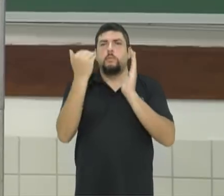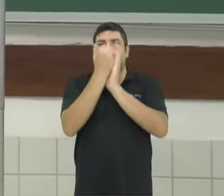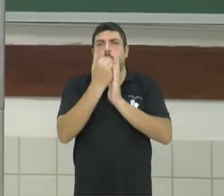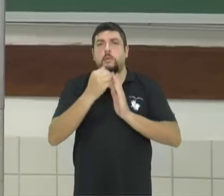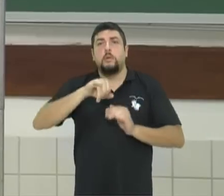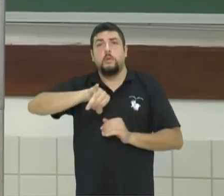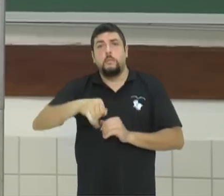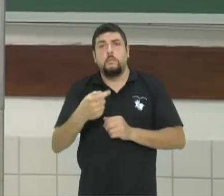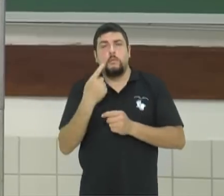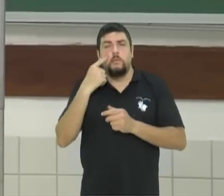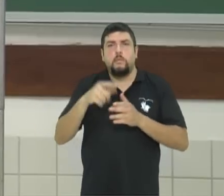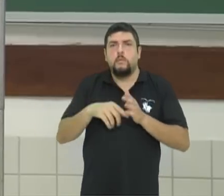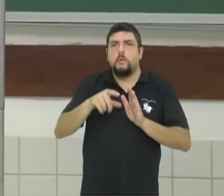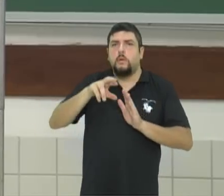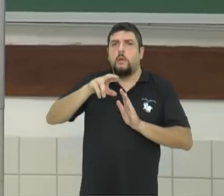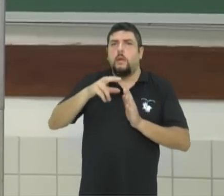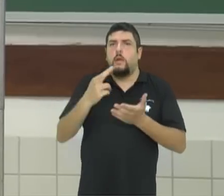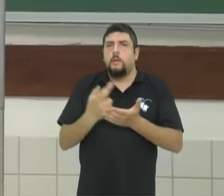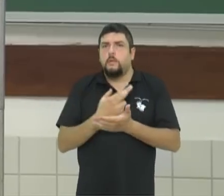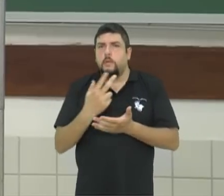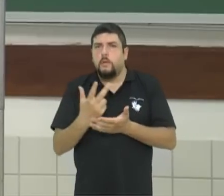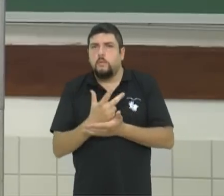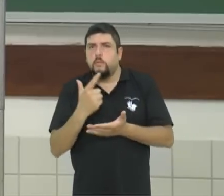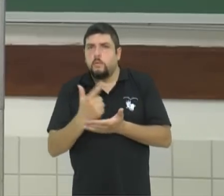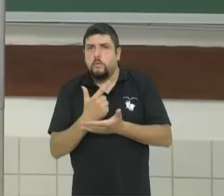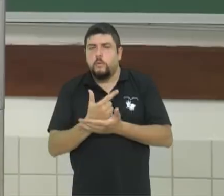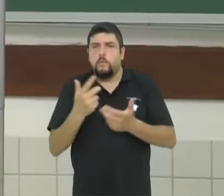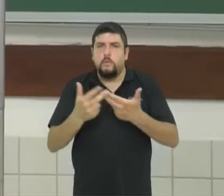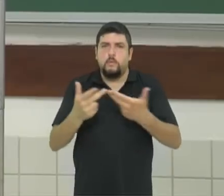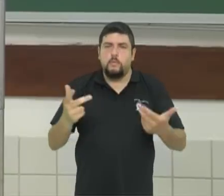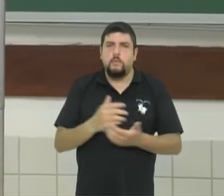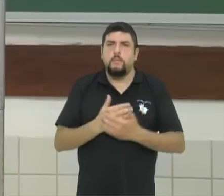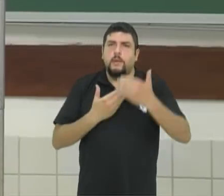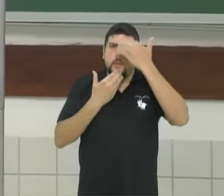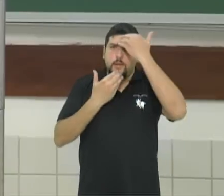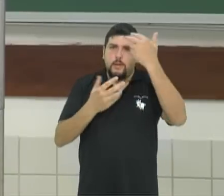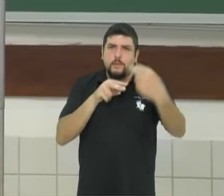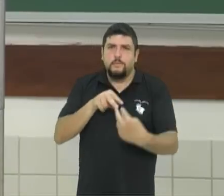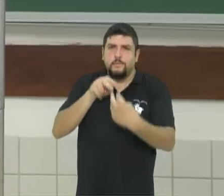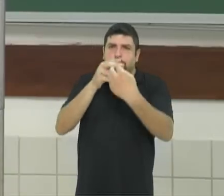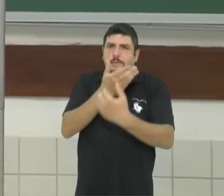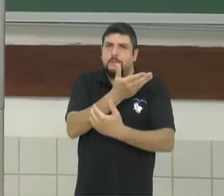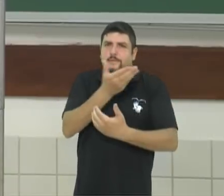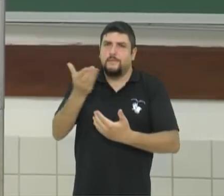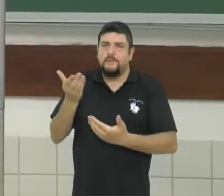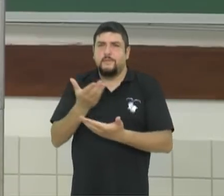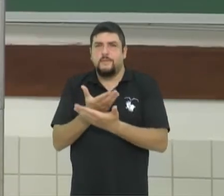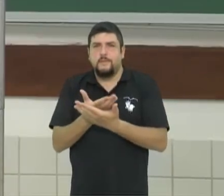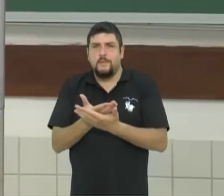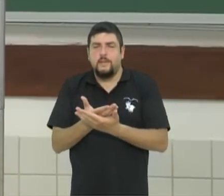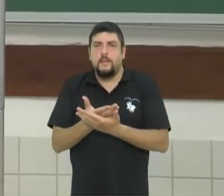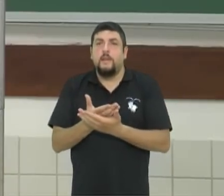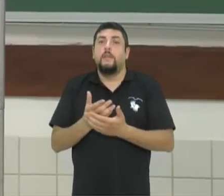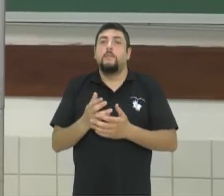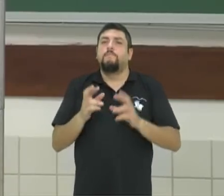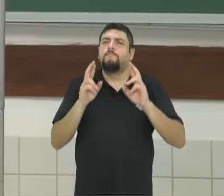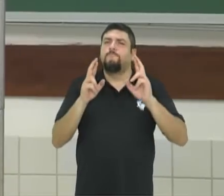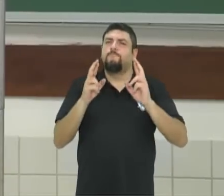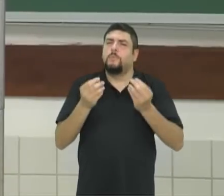vocês têm ali esse slide com as referências. Agradeço imensamente a participação de todos vocês nessa aula. Espero